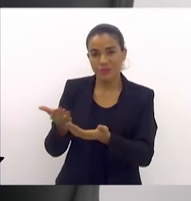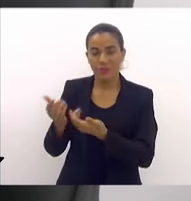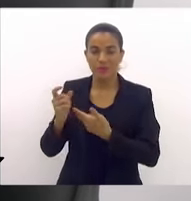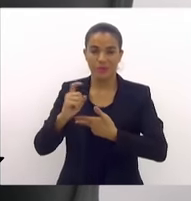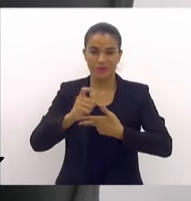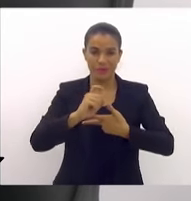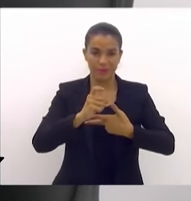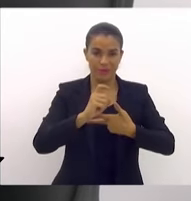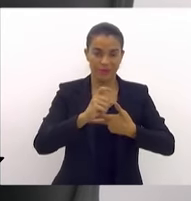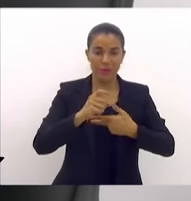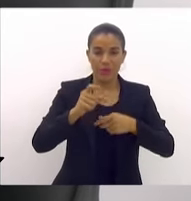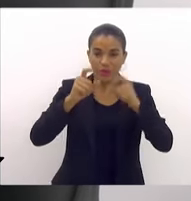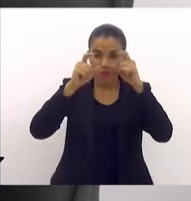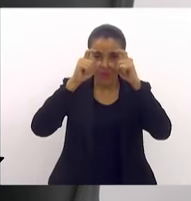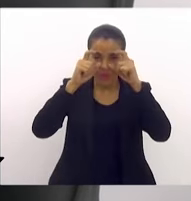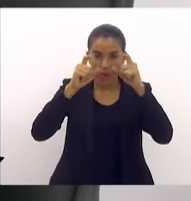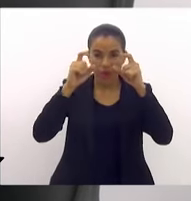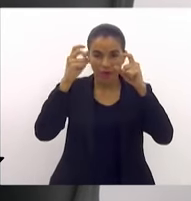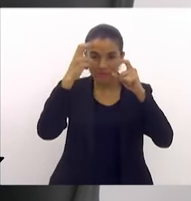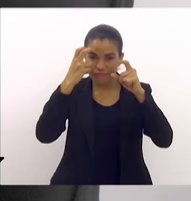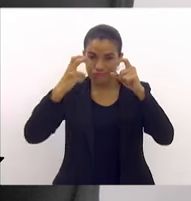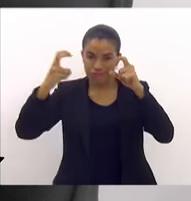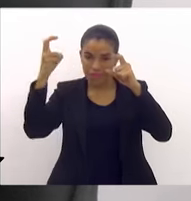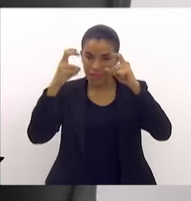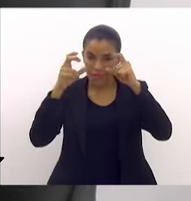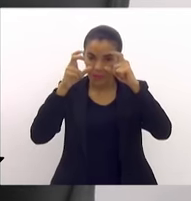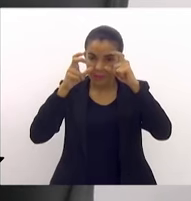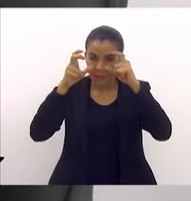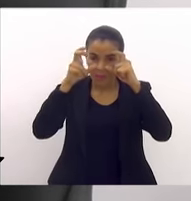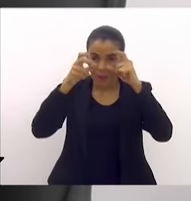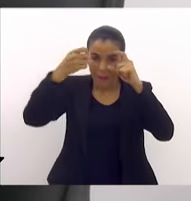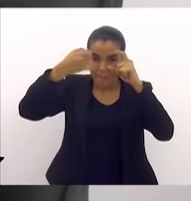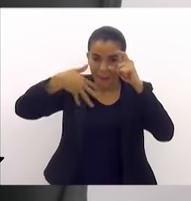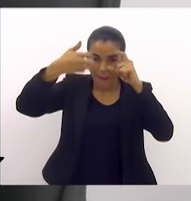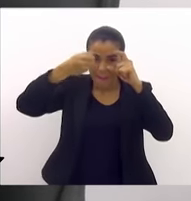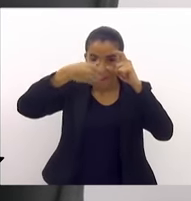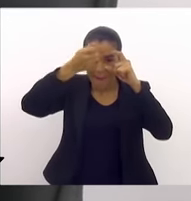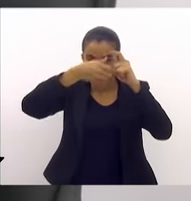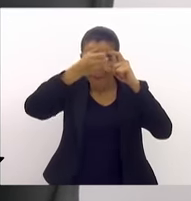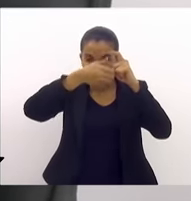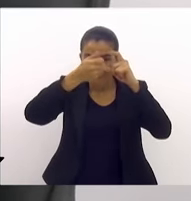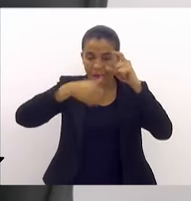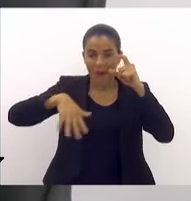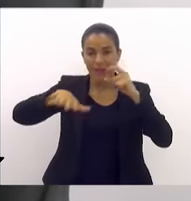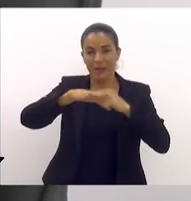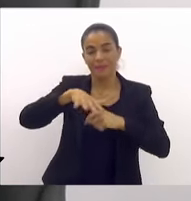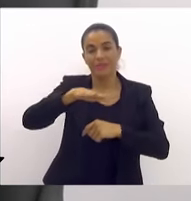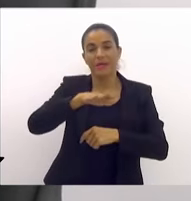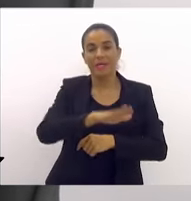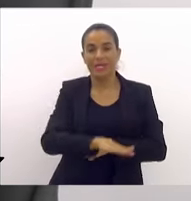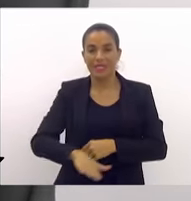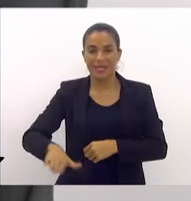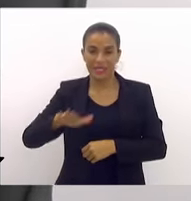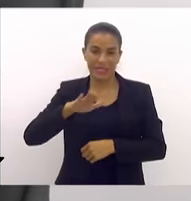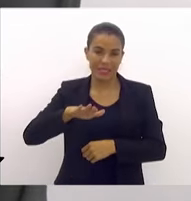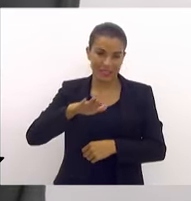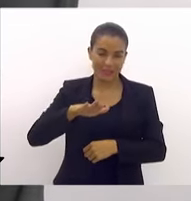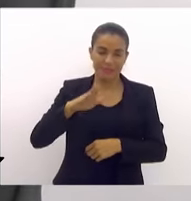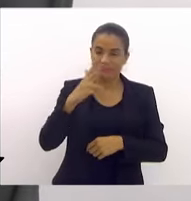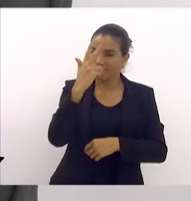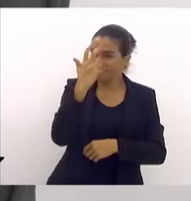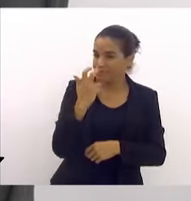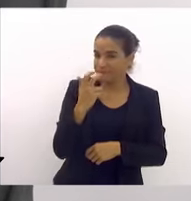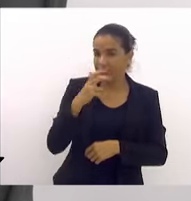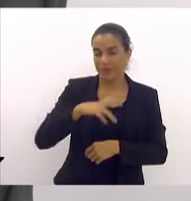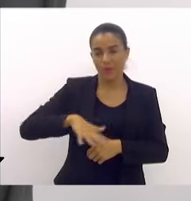Executivo de óculos inteligentes que realizam a autodescrição para crianças com deficiência visual da rede pública de ensino